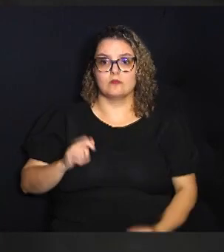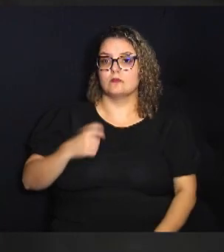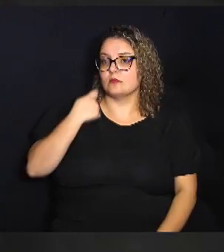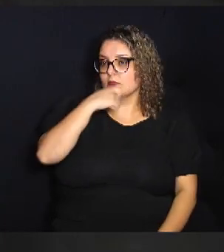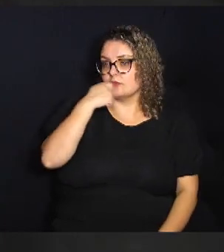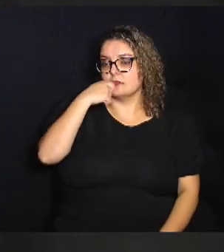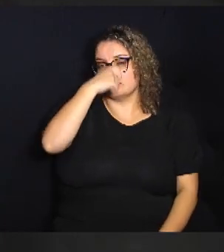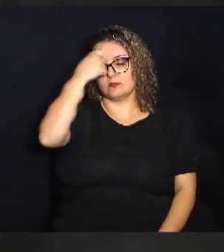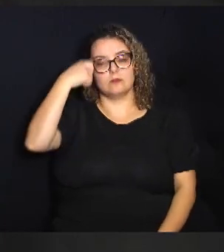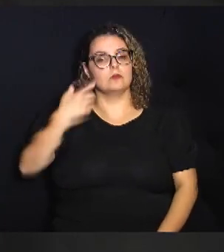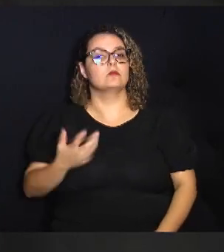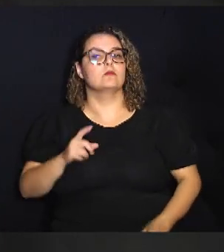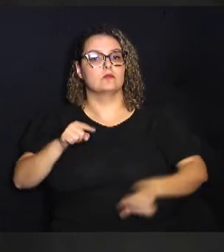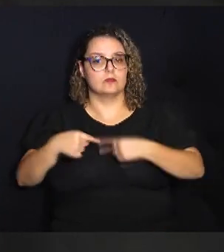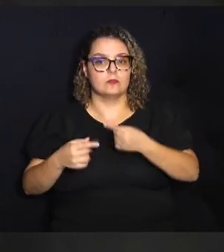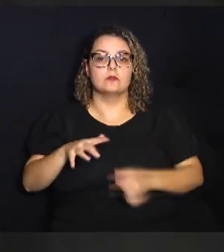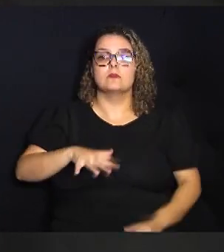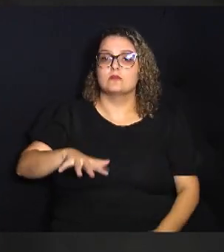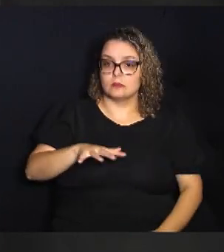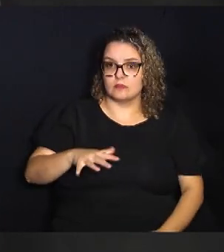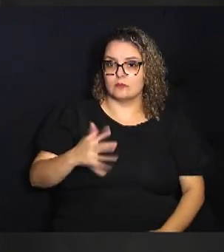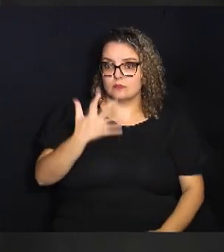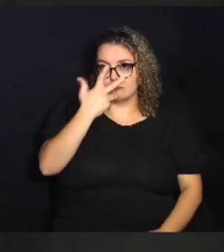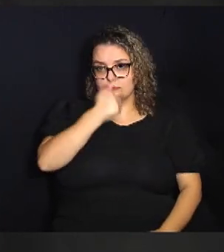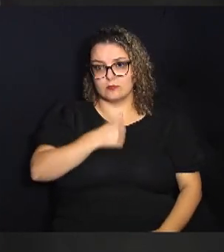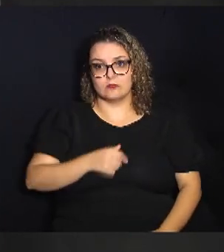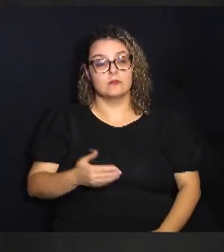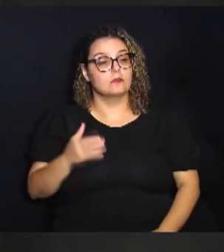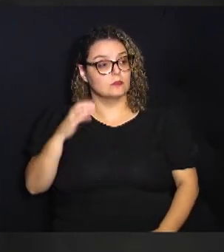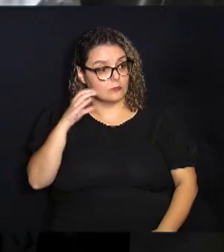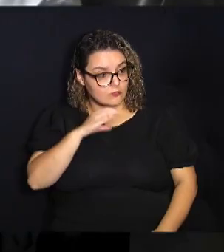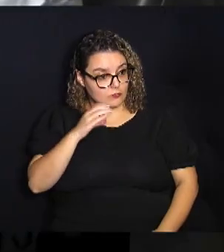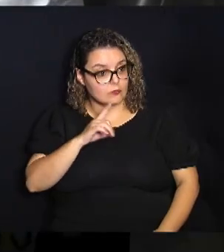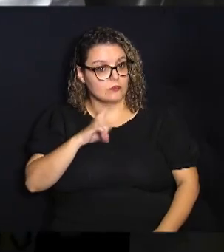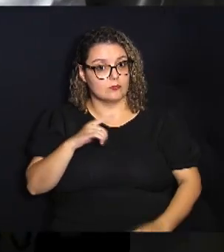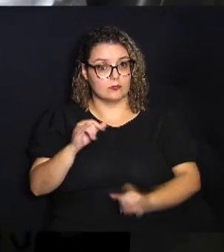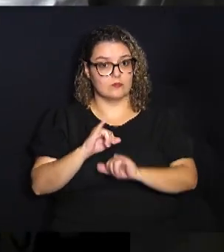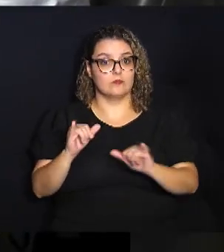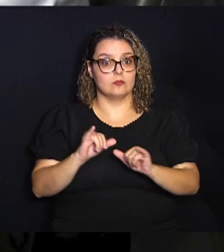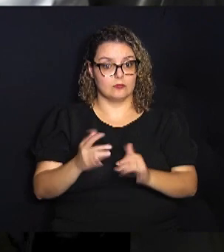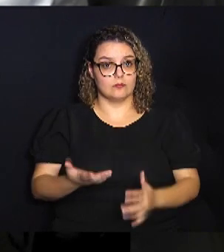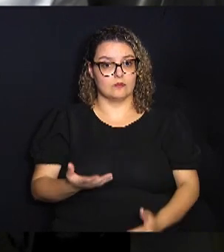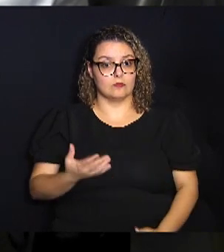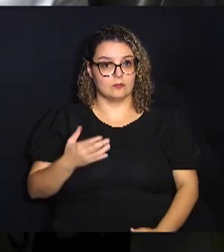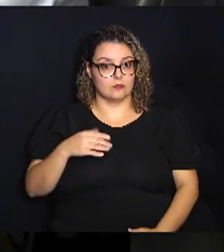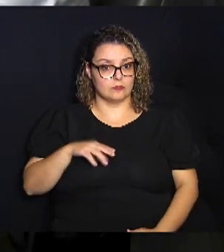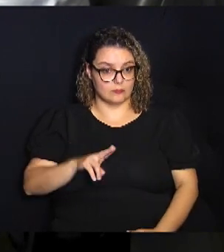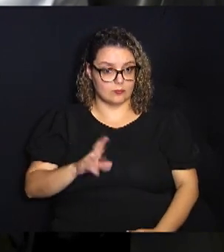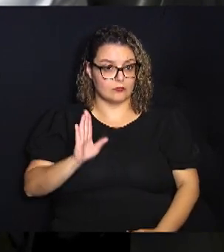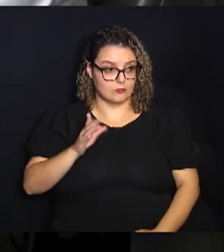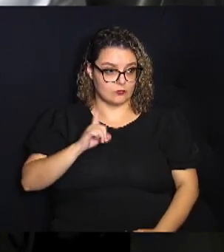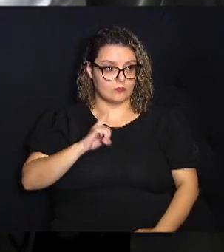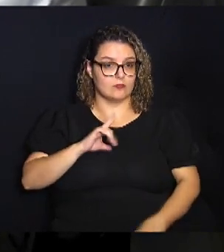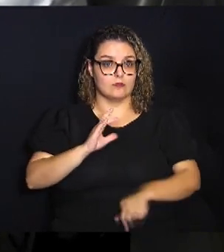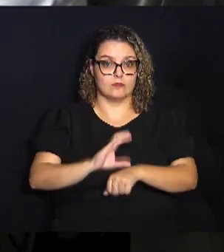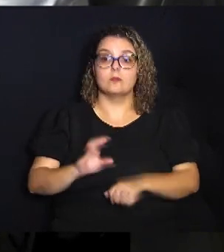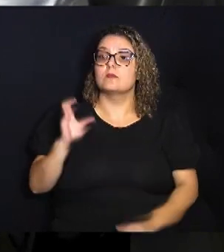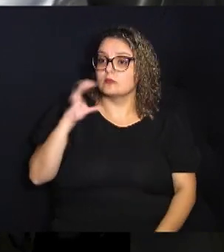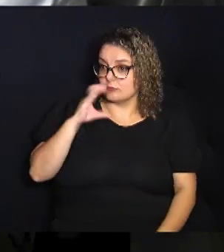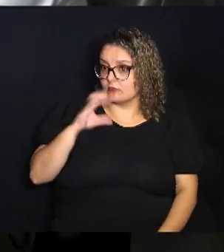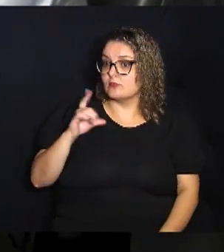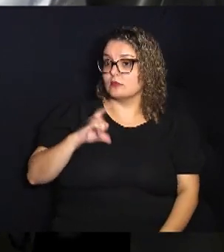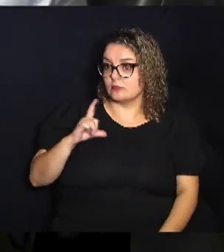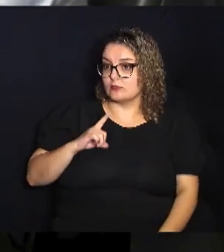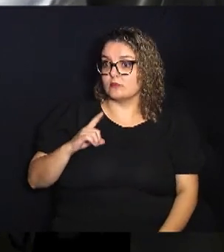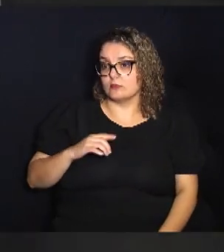maquiador, dentre outros do segmento da área da beleza. Então, em breve a gente vai ter a notícia aí, ou já está tendo curso? Não, em breve vamos ter,